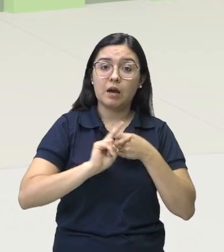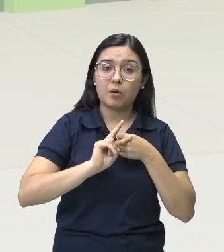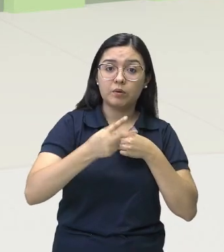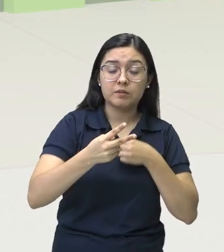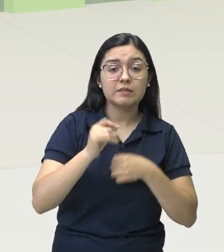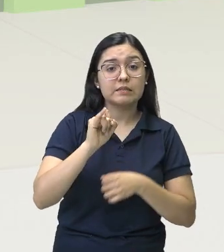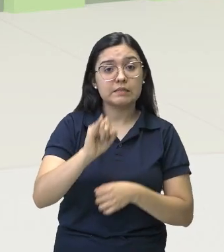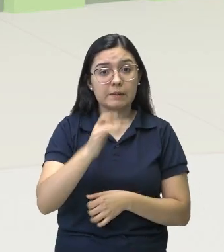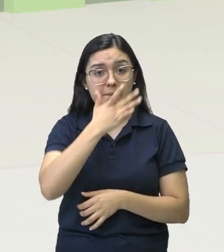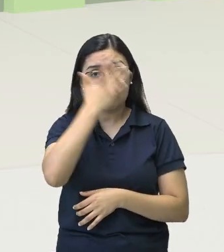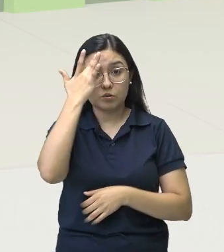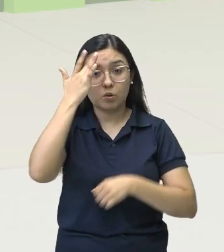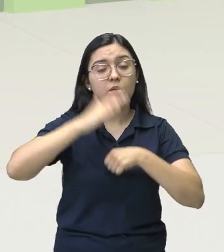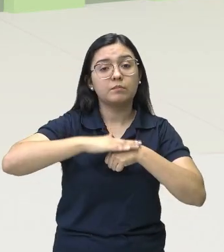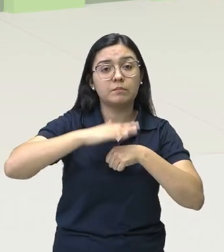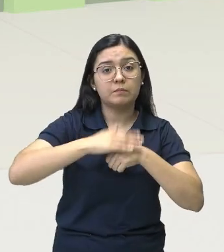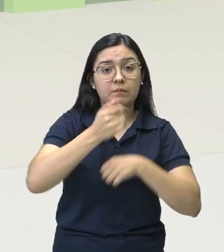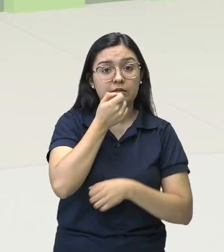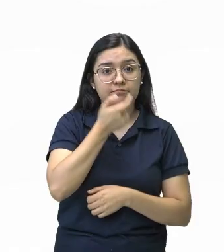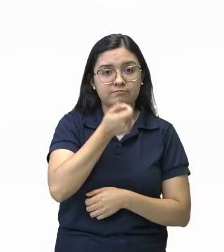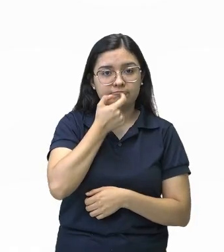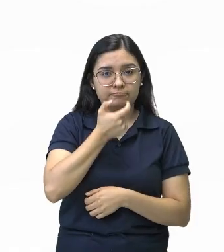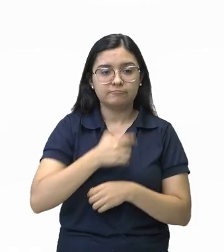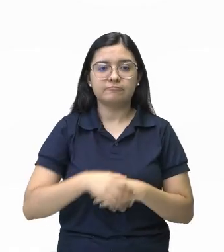do uso indevido deles.